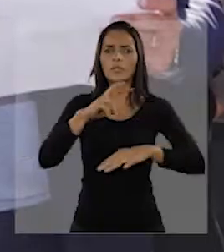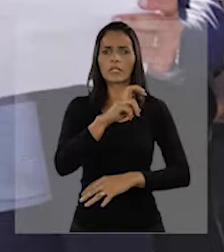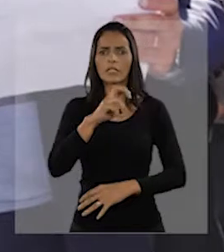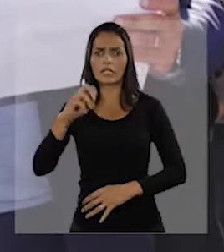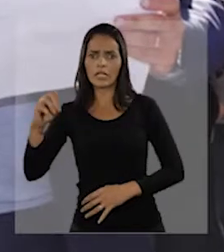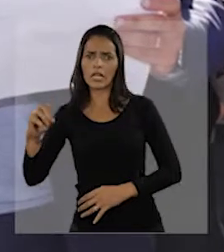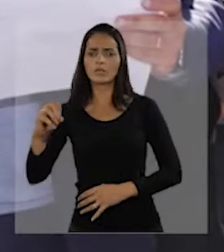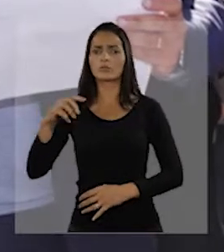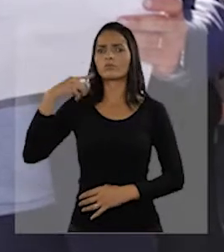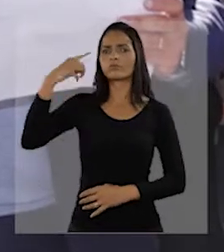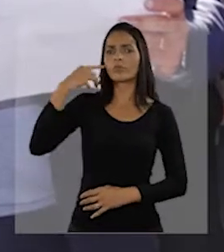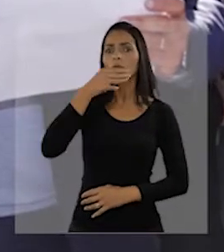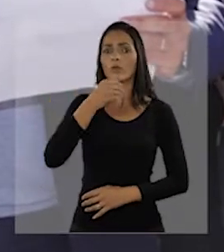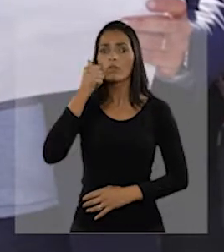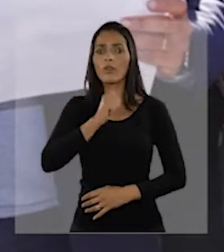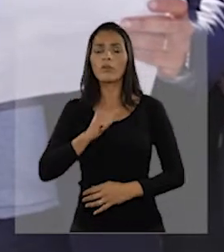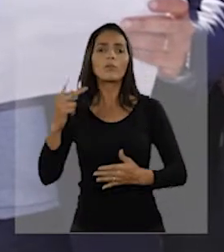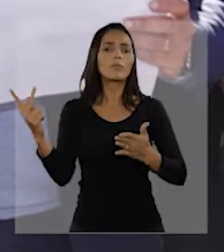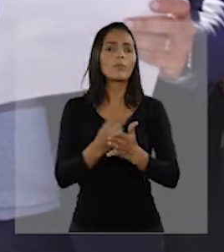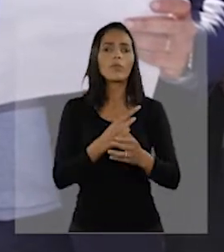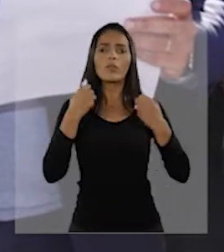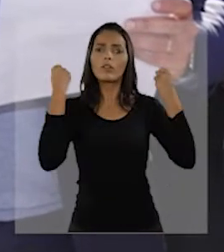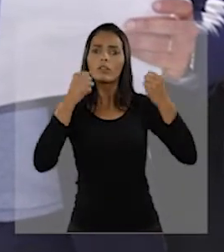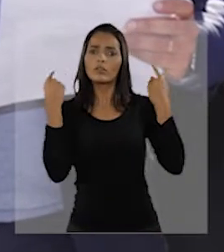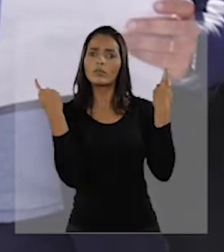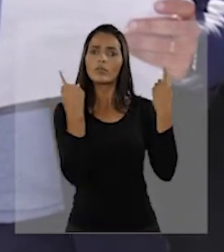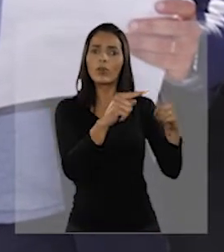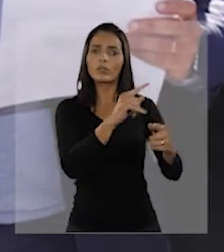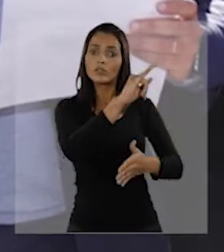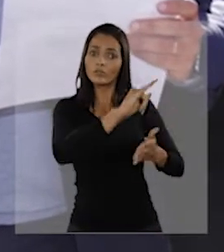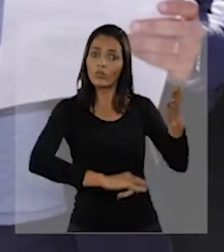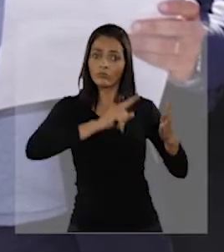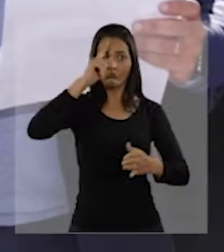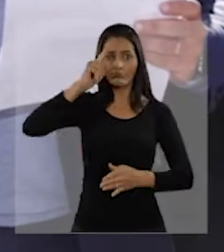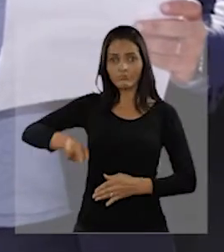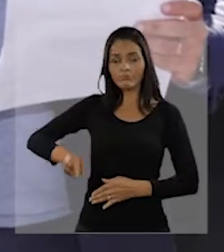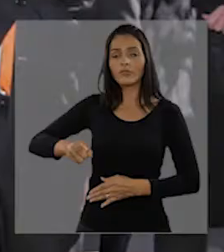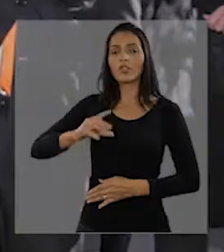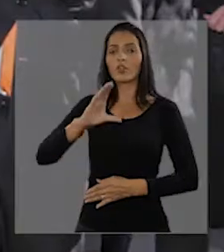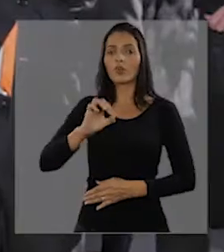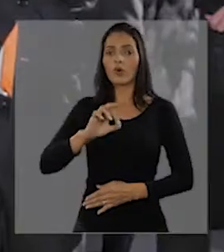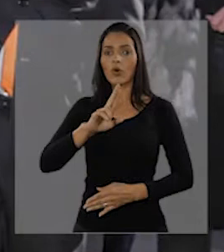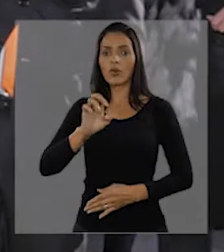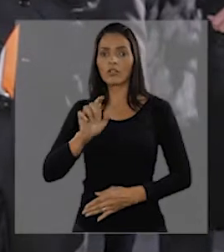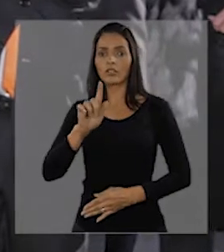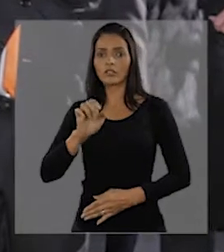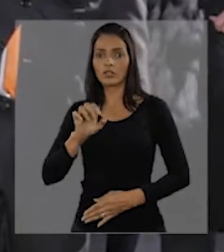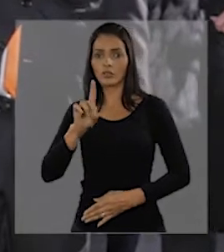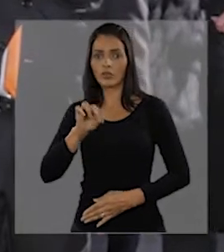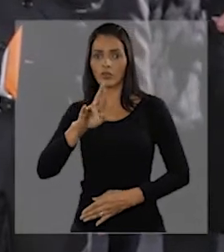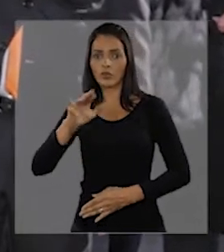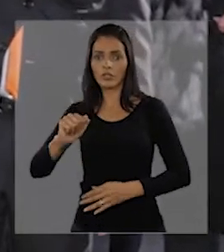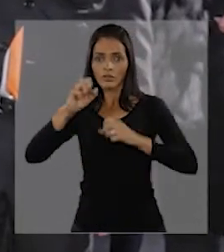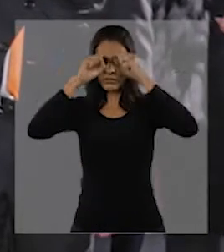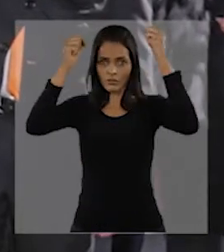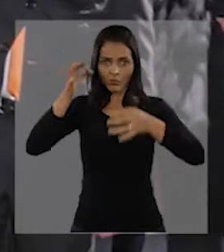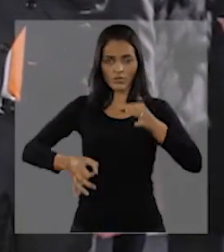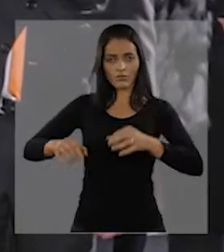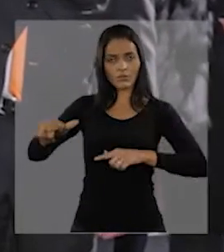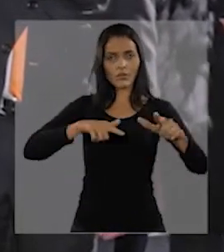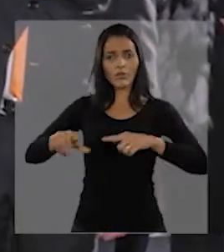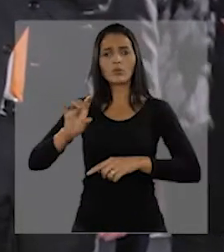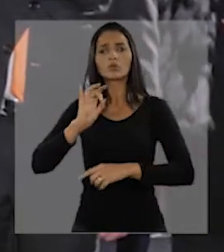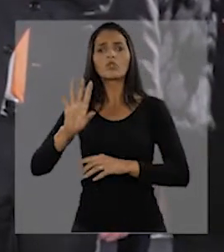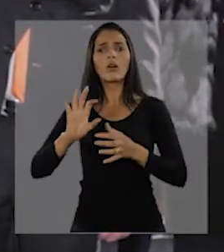e advogadas, aconteceu em protesto a um provimento da Corregedoria do Tribunal que só permite o recebimento dos valores